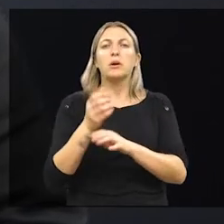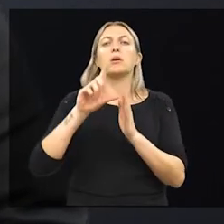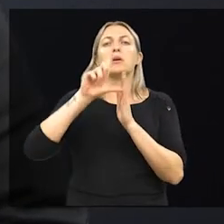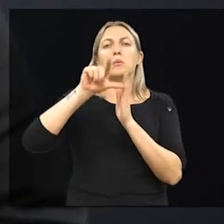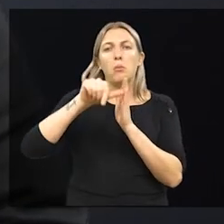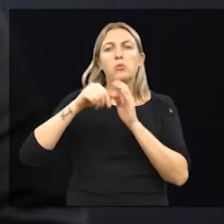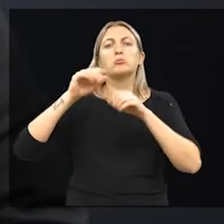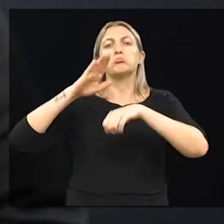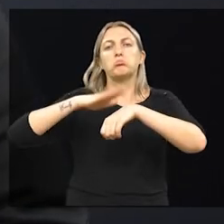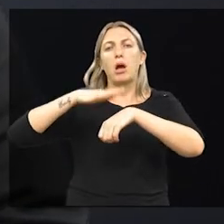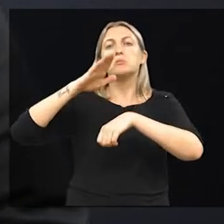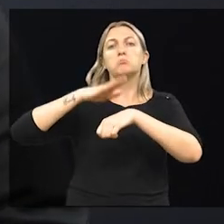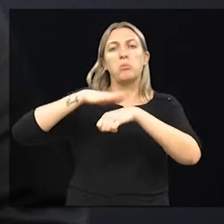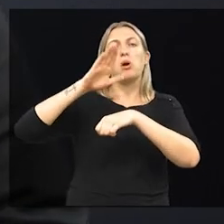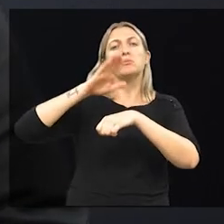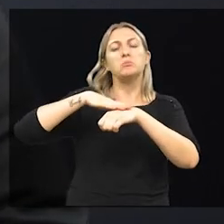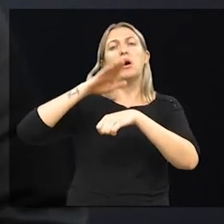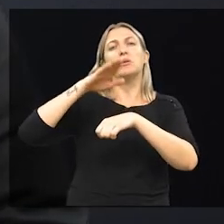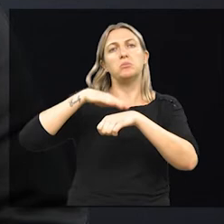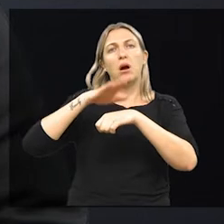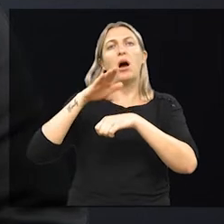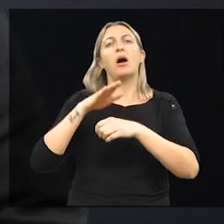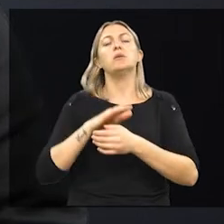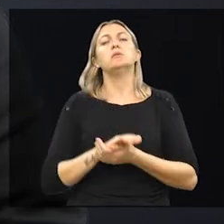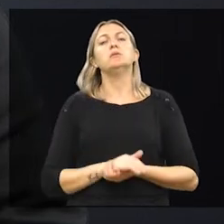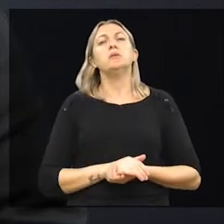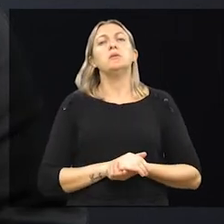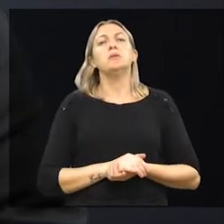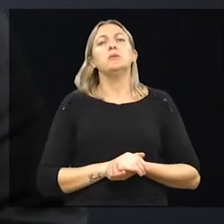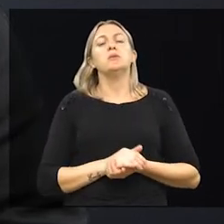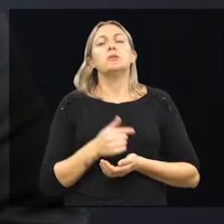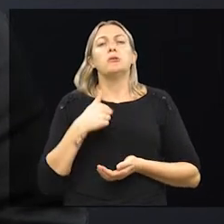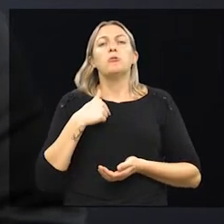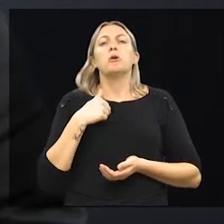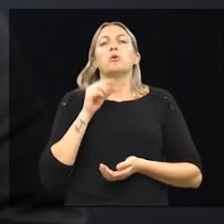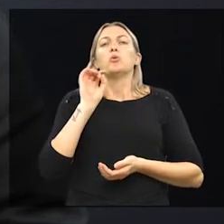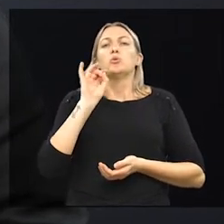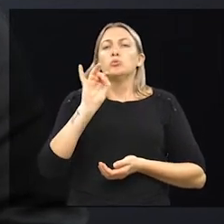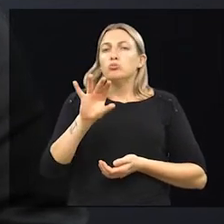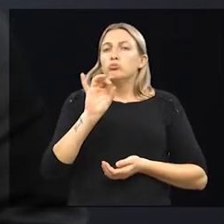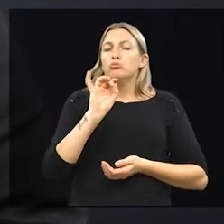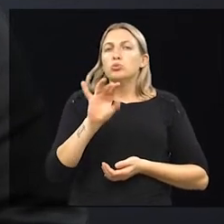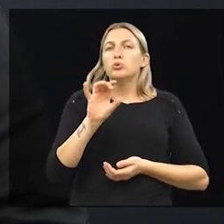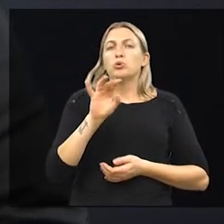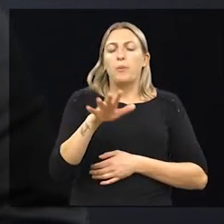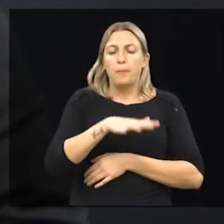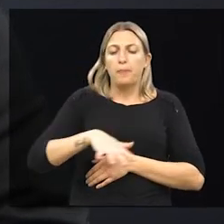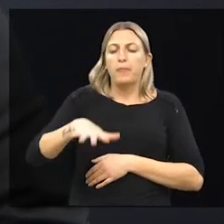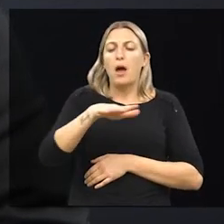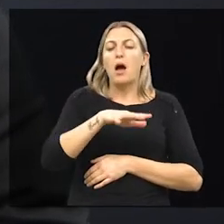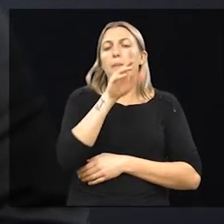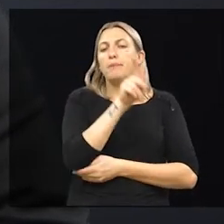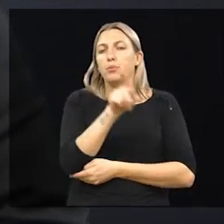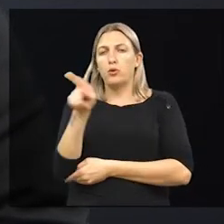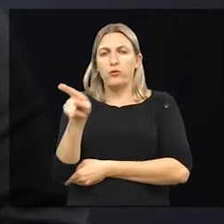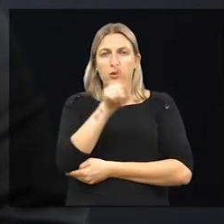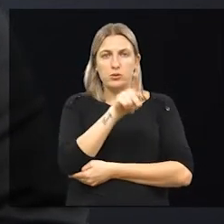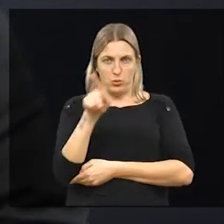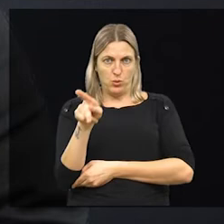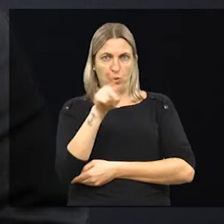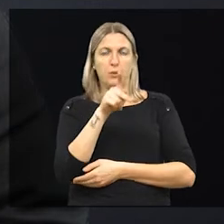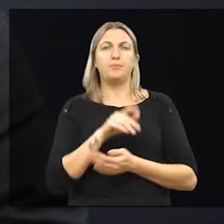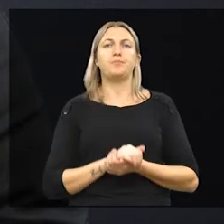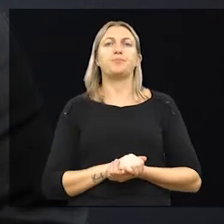é da área do vestuário é ministrando uma disciplina depois ao longo do semestre é minha carga horária